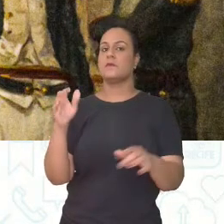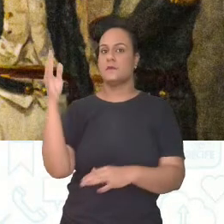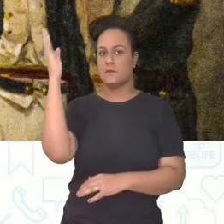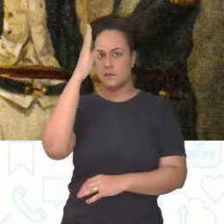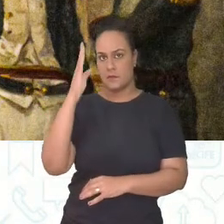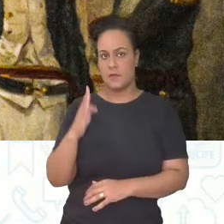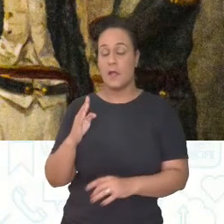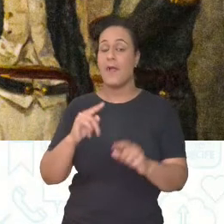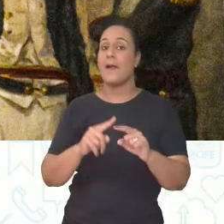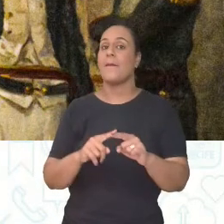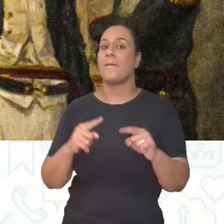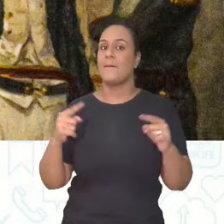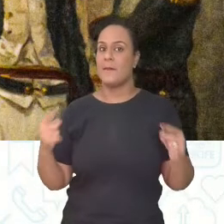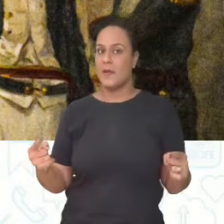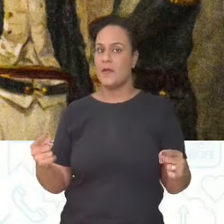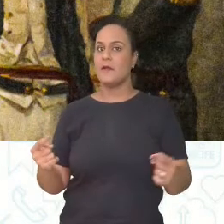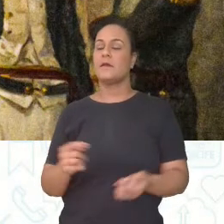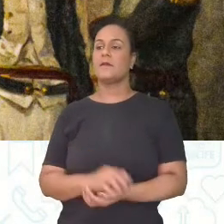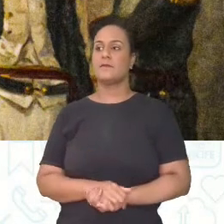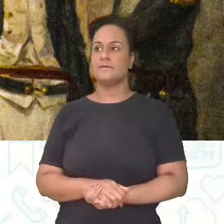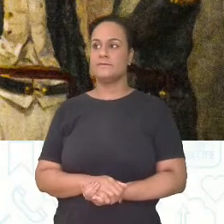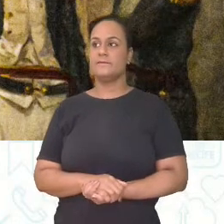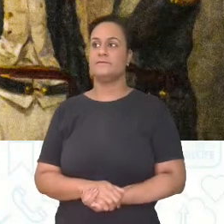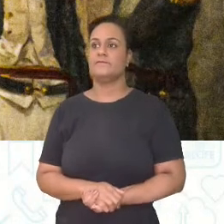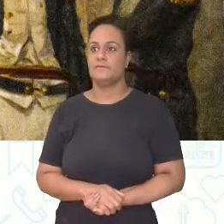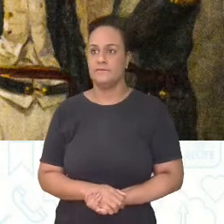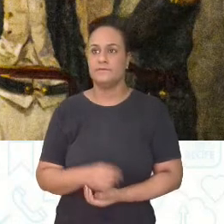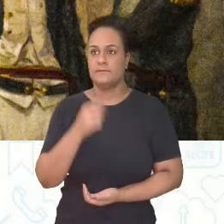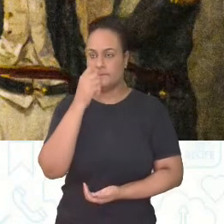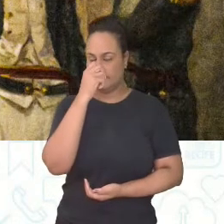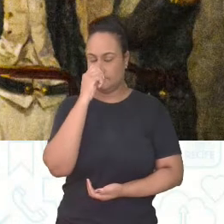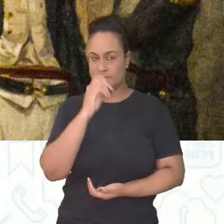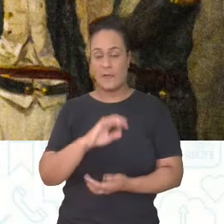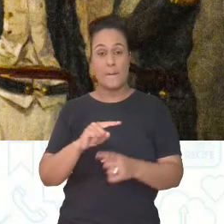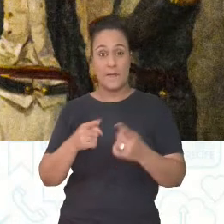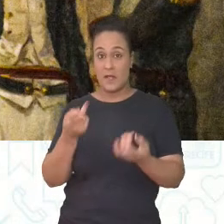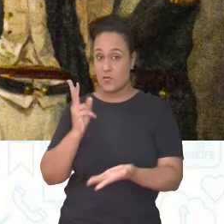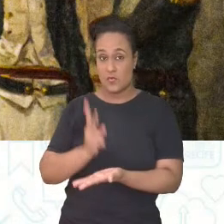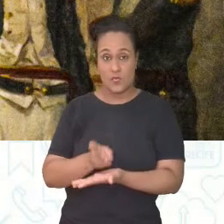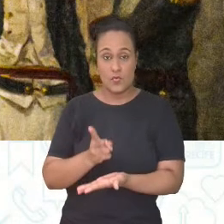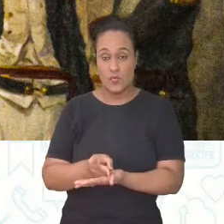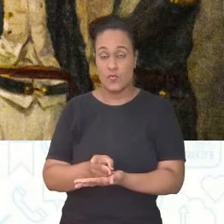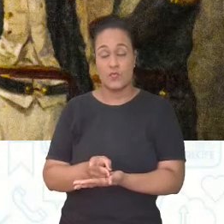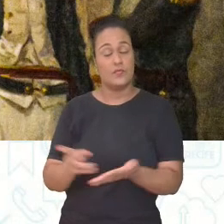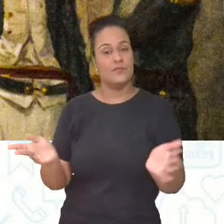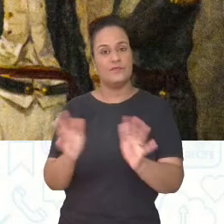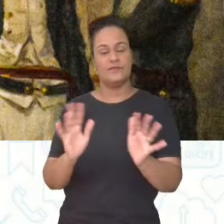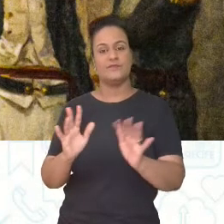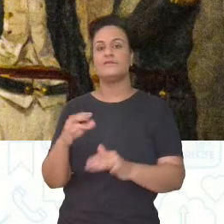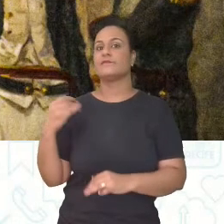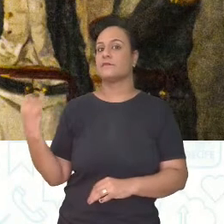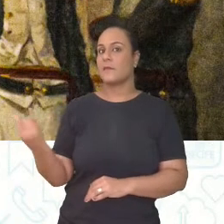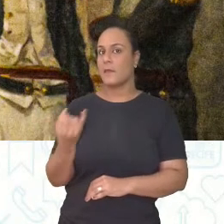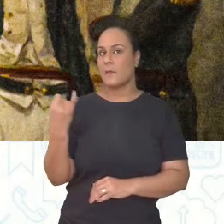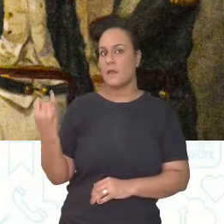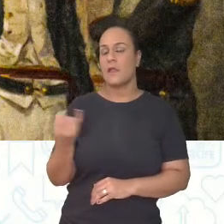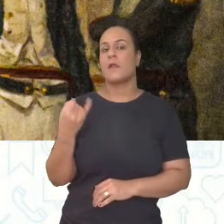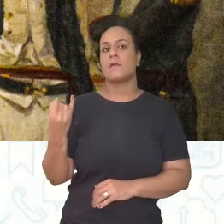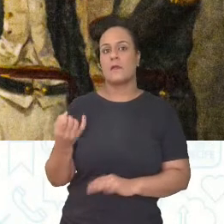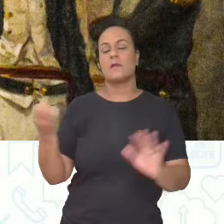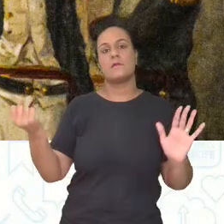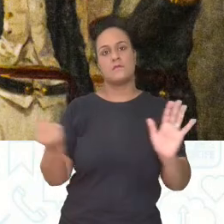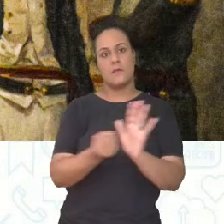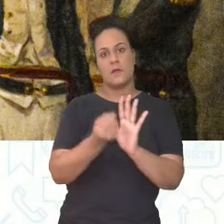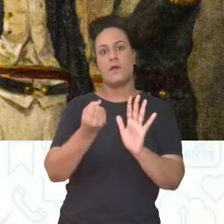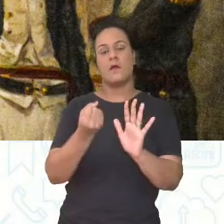Brasil, porém, né, não foi à frente, mas é muito importante, né, esse marco